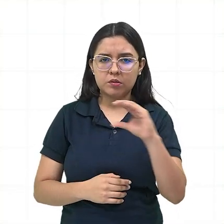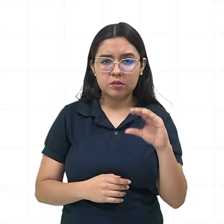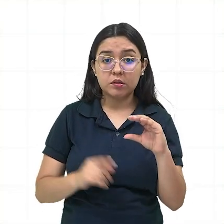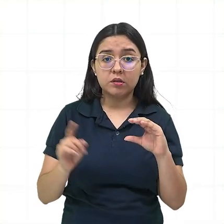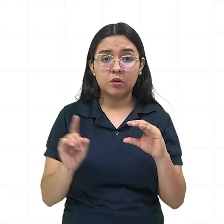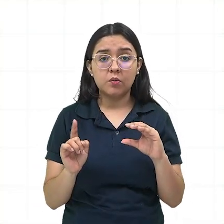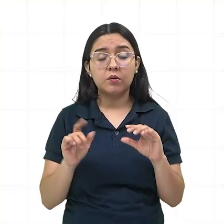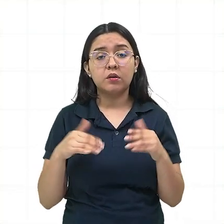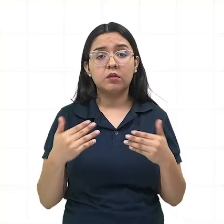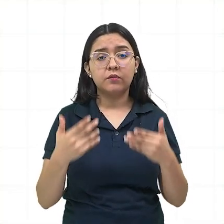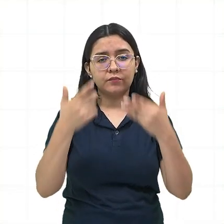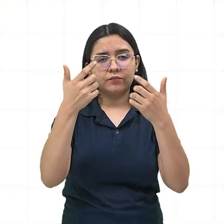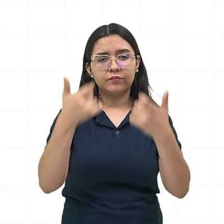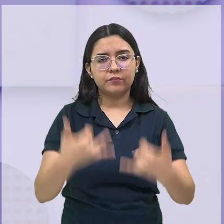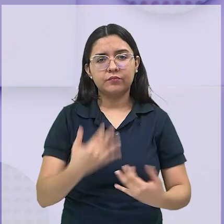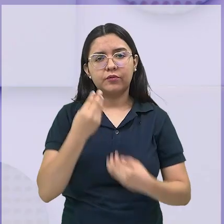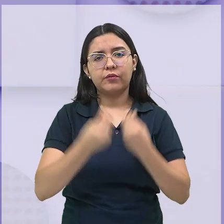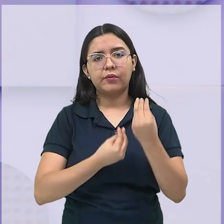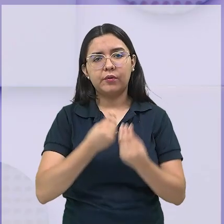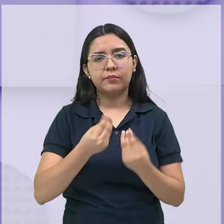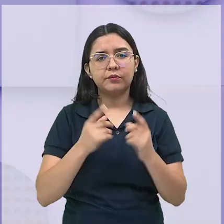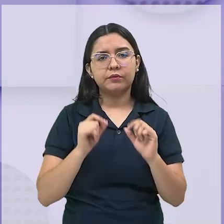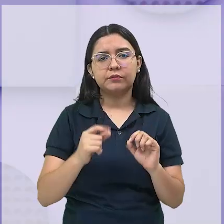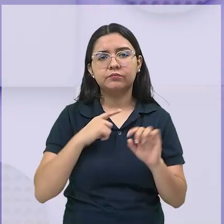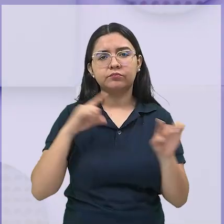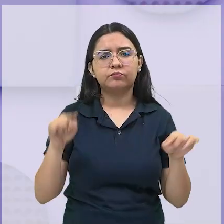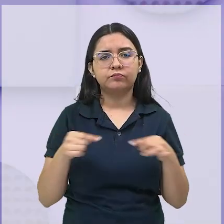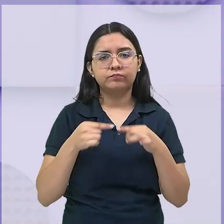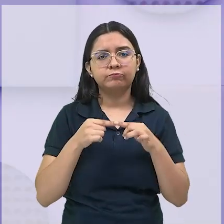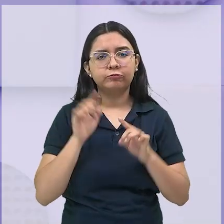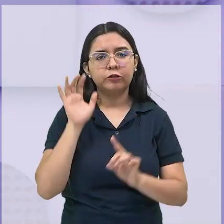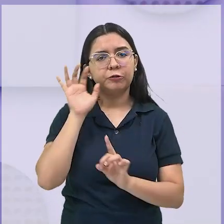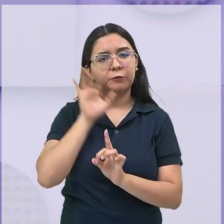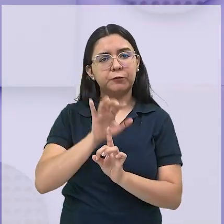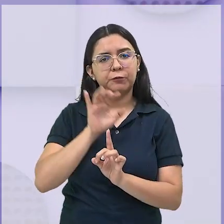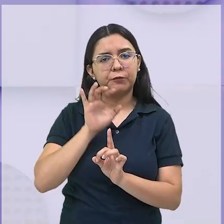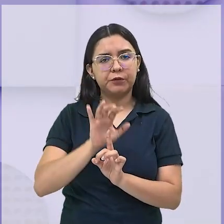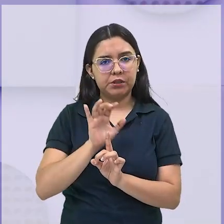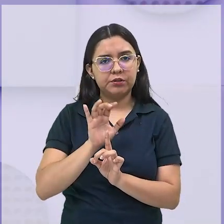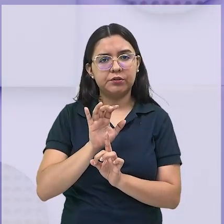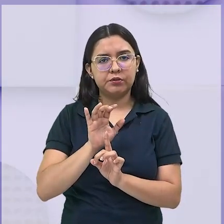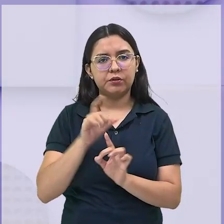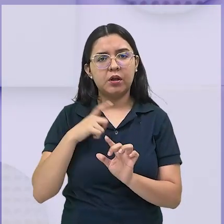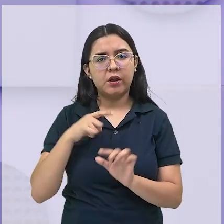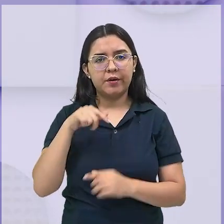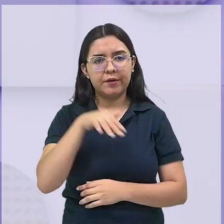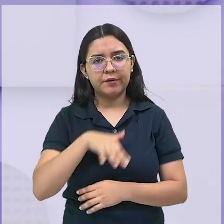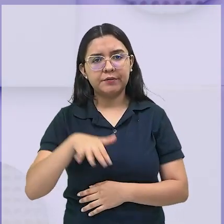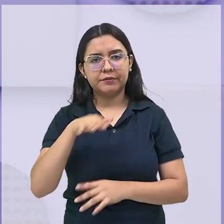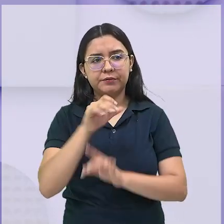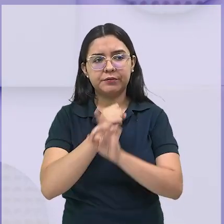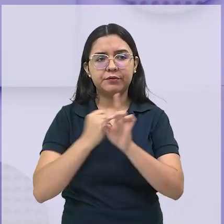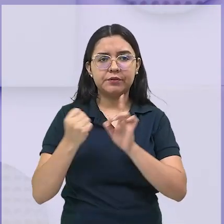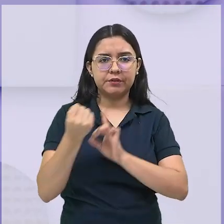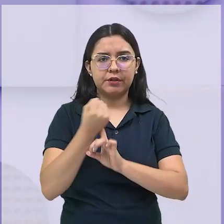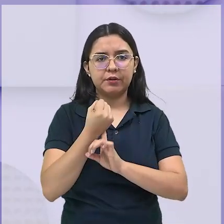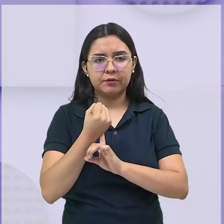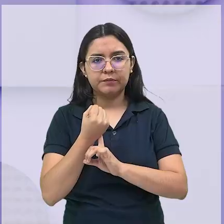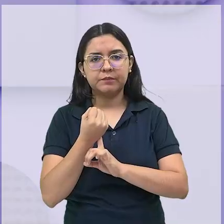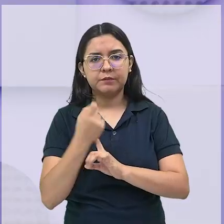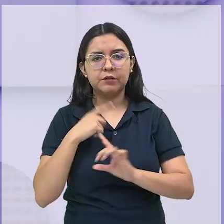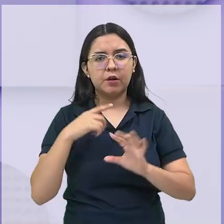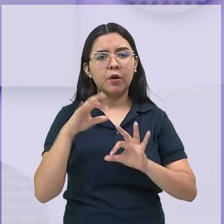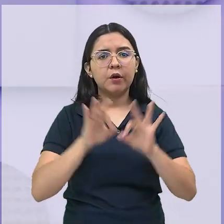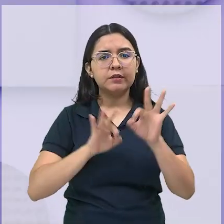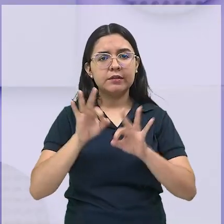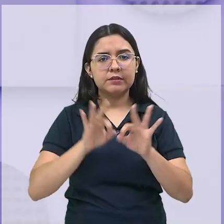e vai explicar como que isso tem a ver, como é que isso vai influenciar a dimensão social de